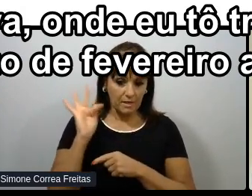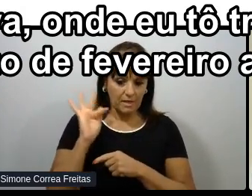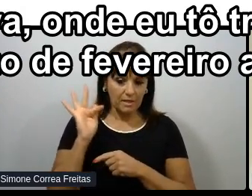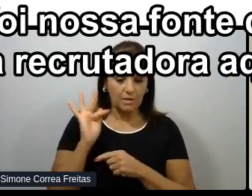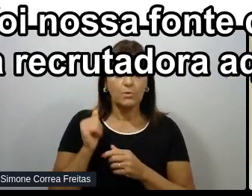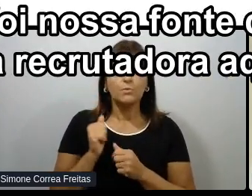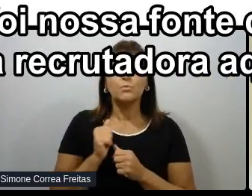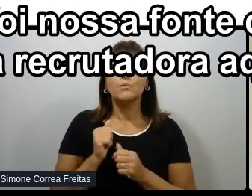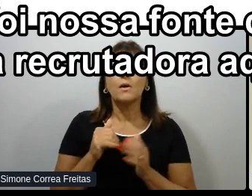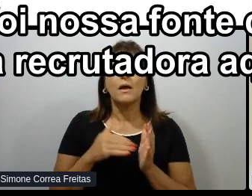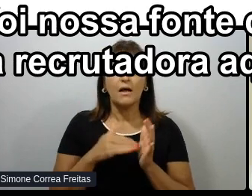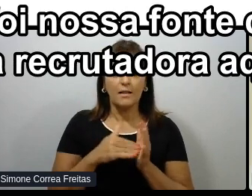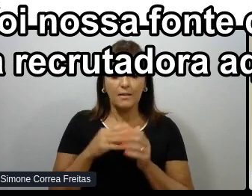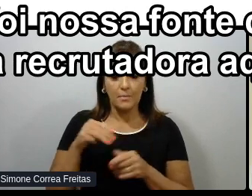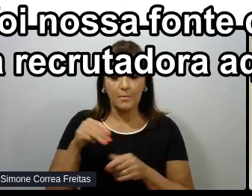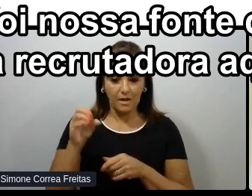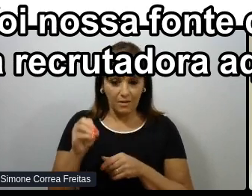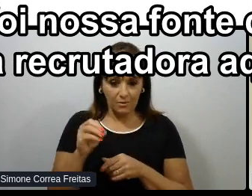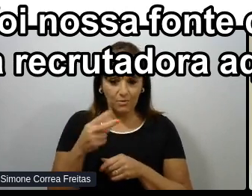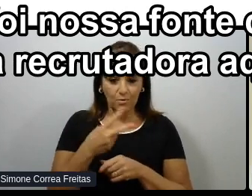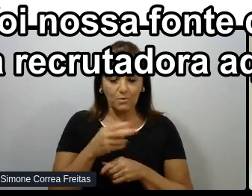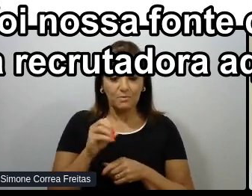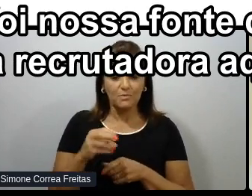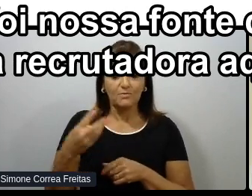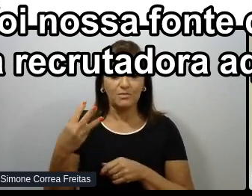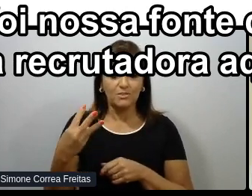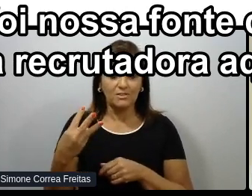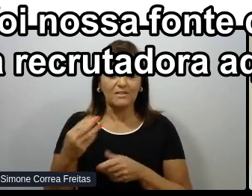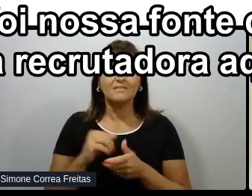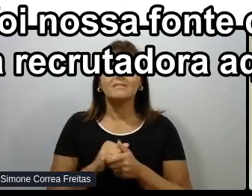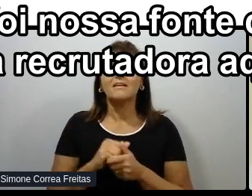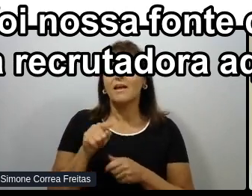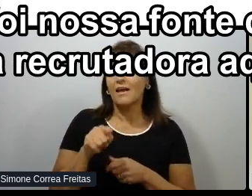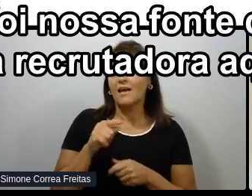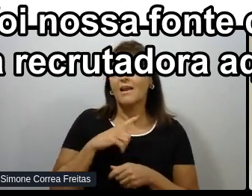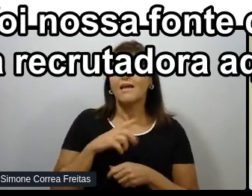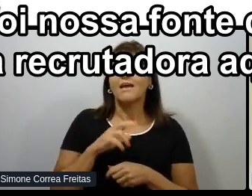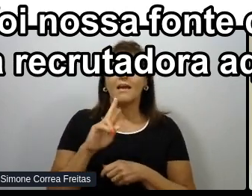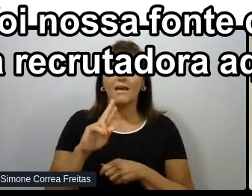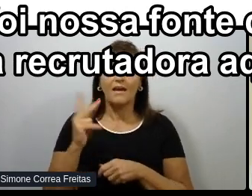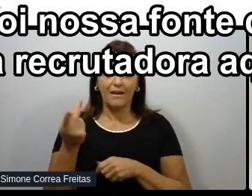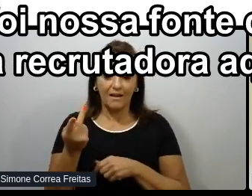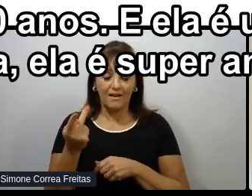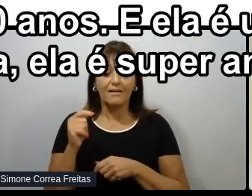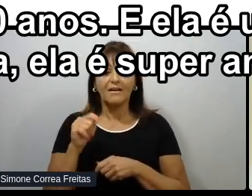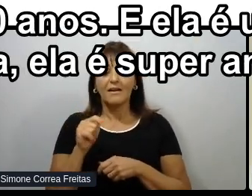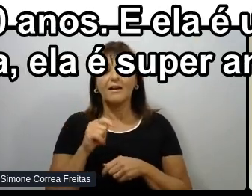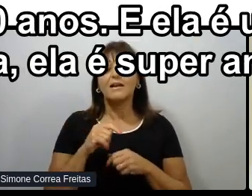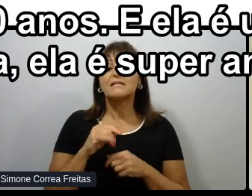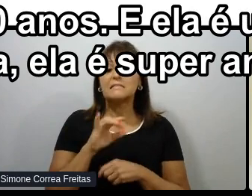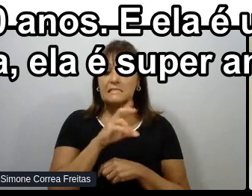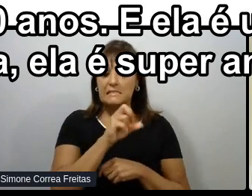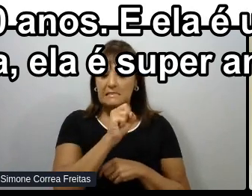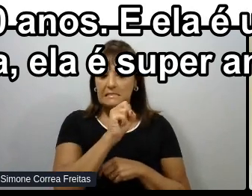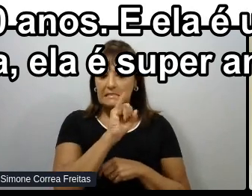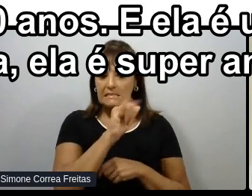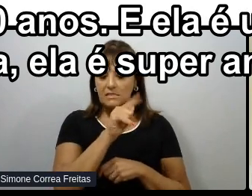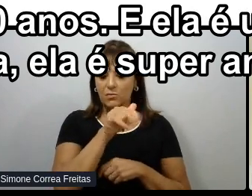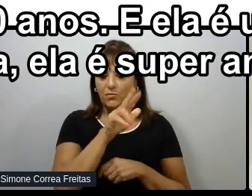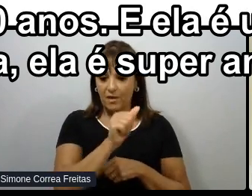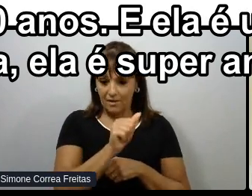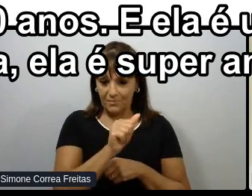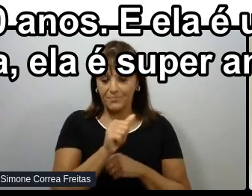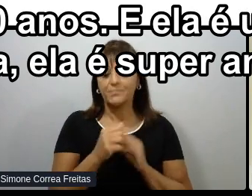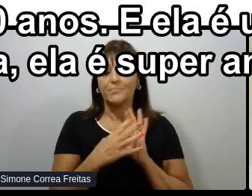o celular da empresa, mas a gente percebe no dia a dia que ela tem algumas dificuldades com algumas plataformas que a gente utiliza. Então, a